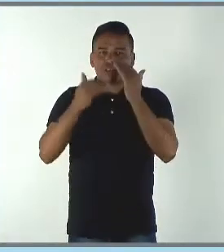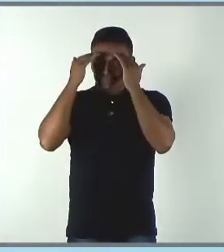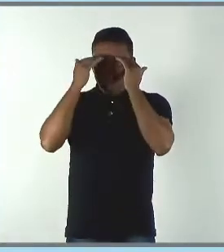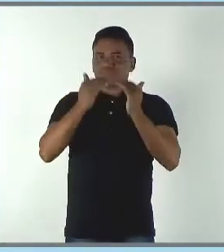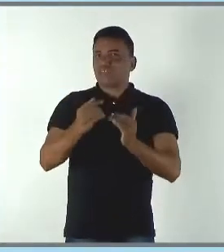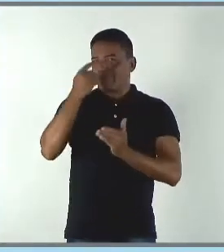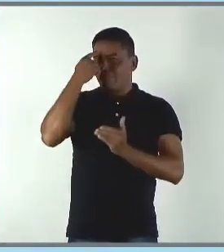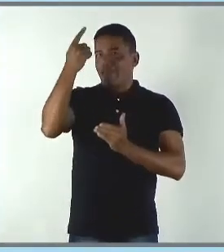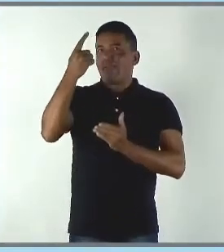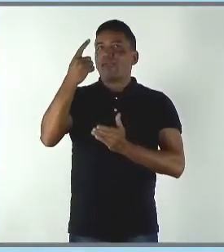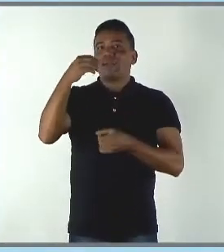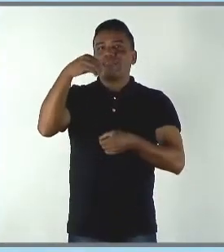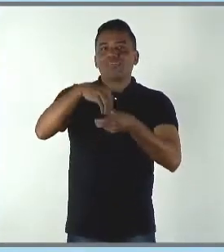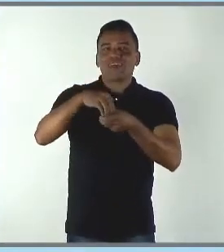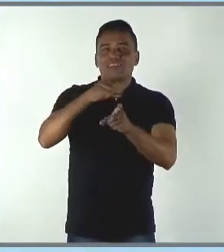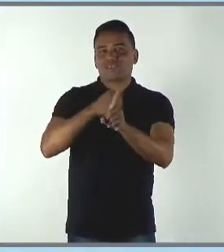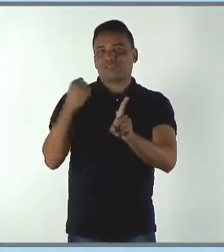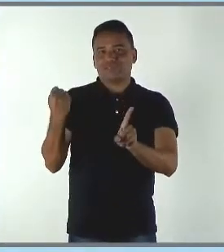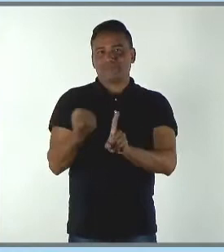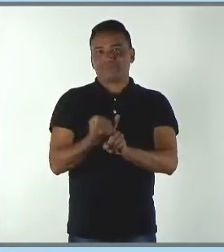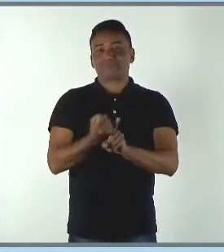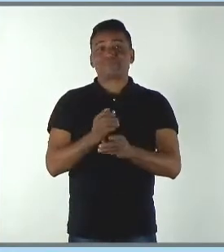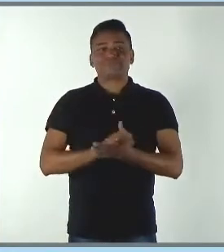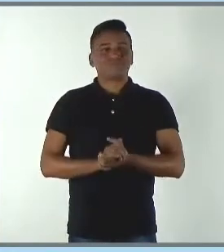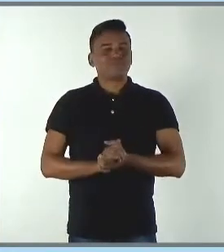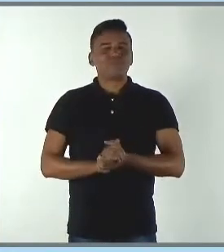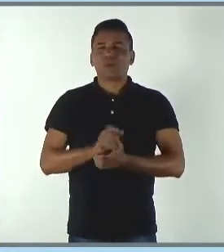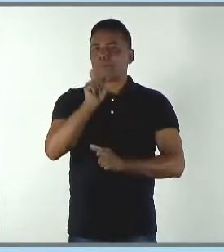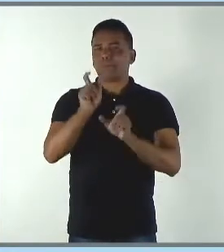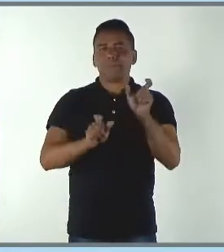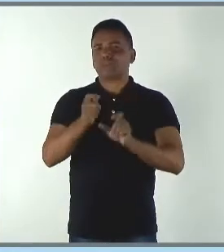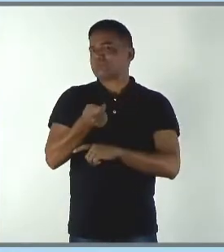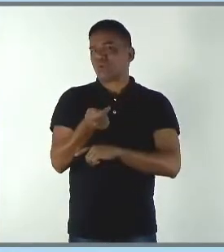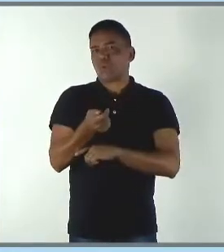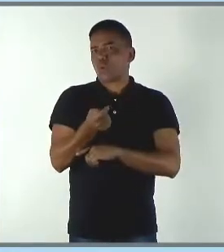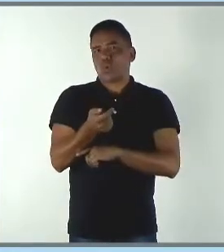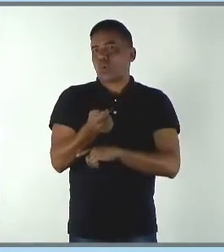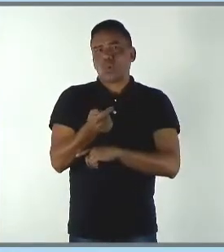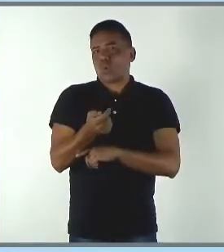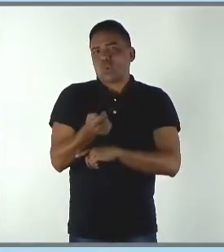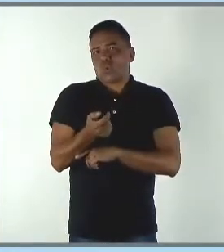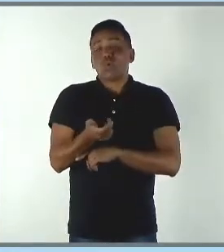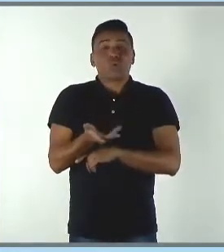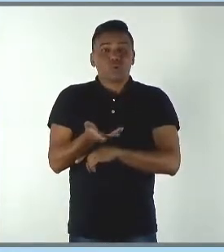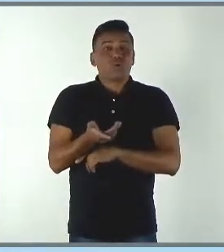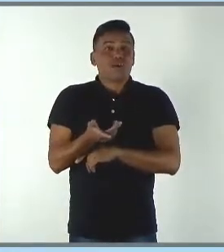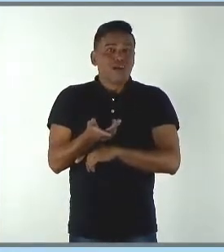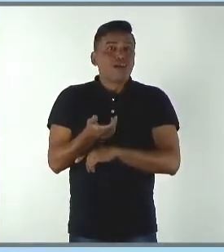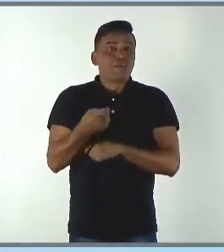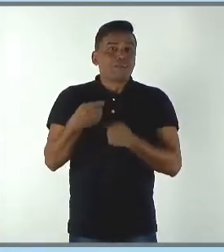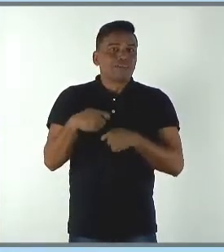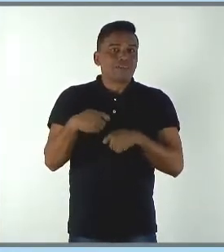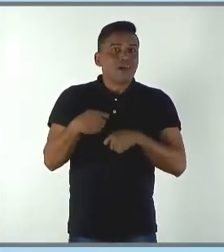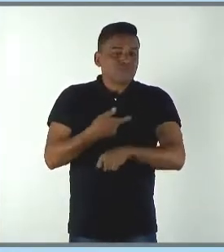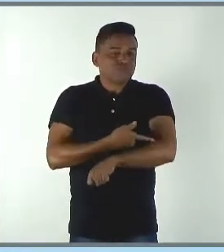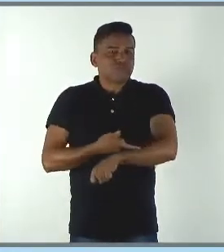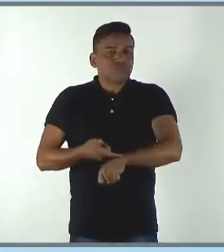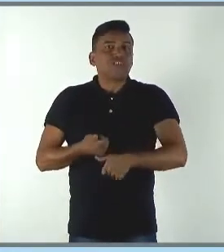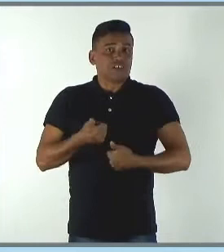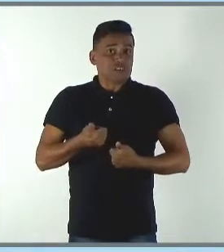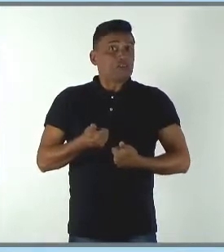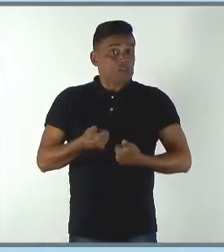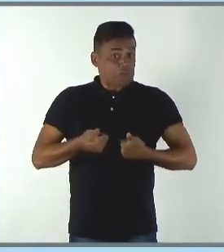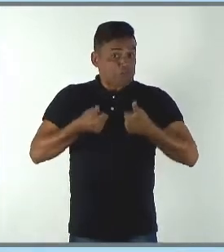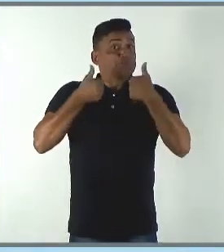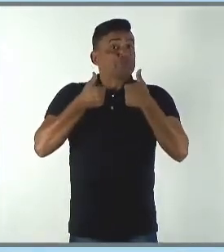social. Então, é às vezes um lugar para poucos. É um lugar de prestígio, é um lugar de privilégio. Consequentemente, uma